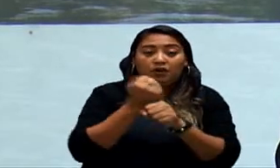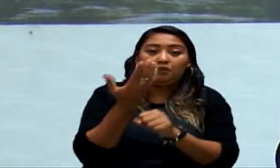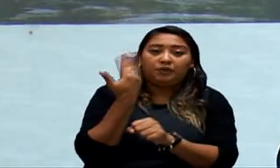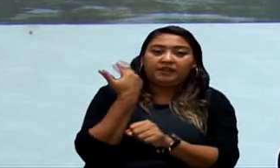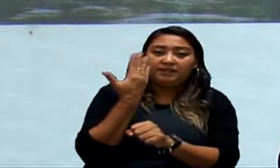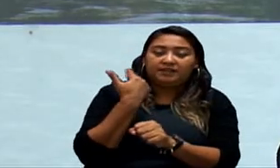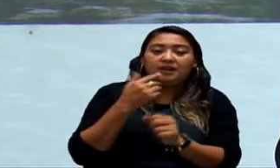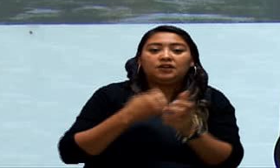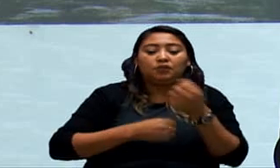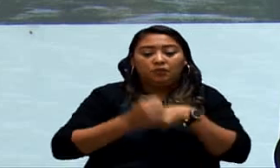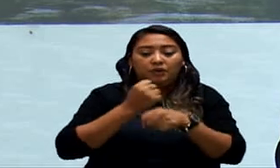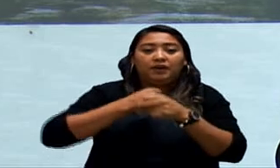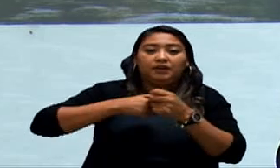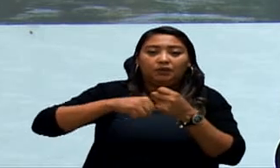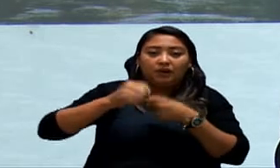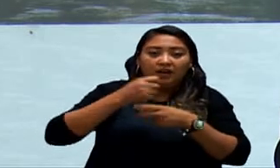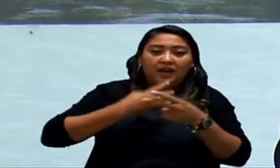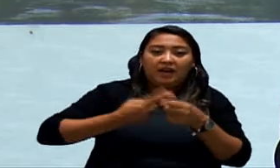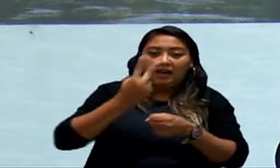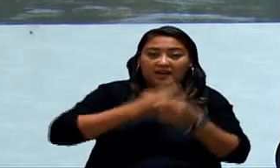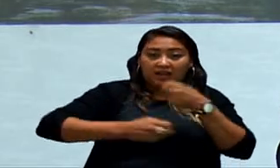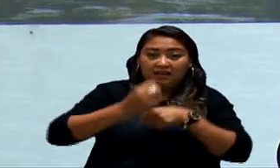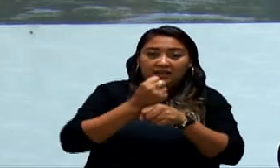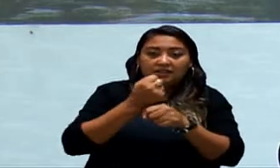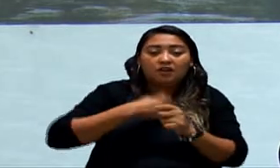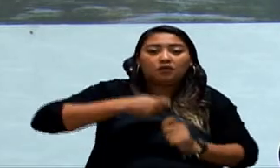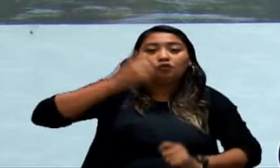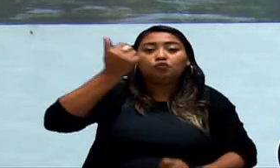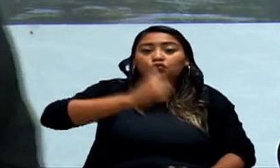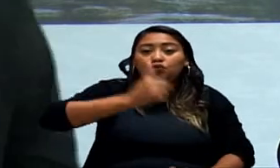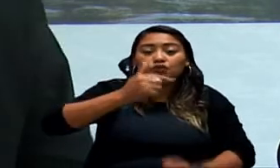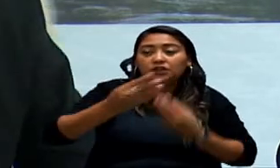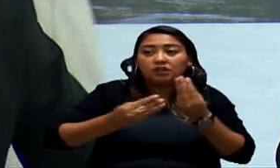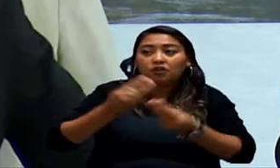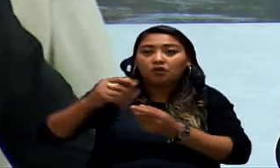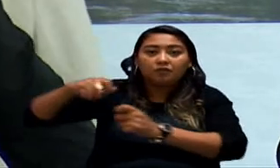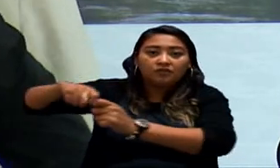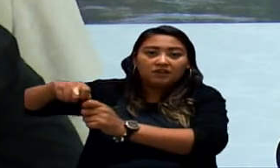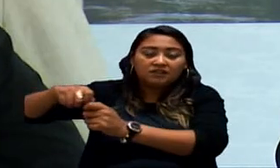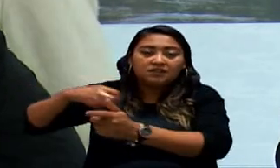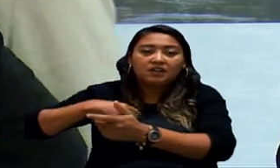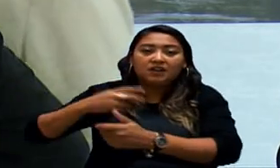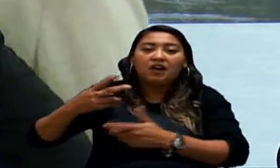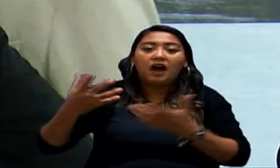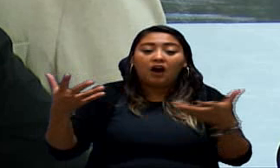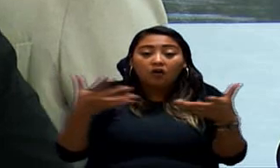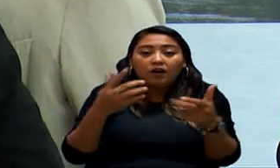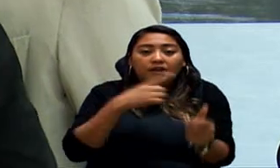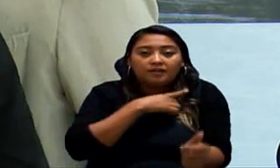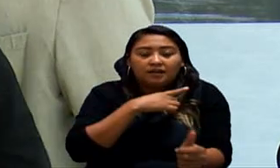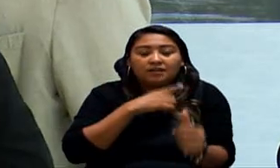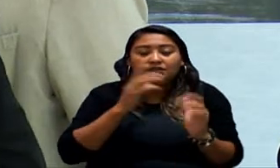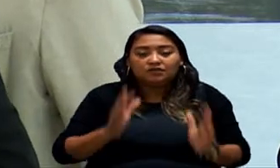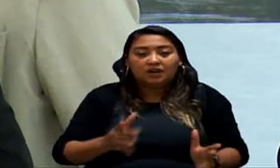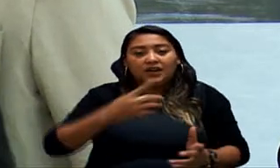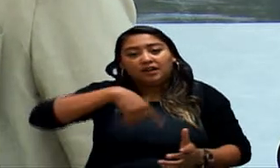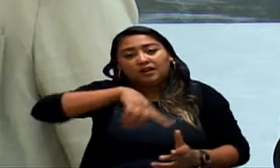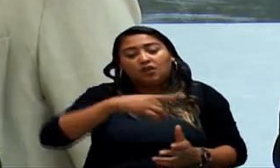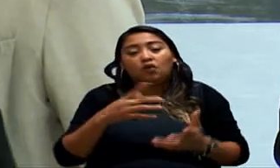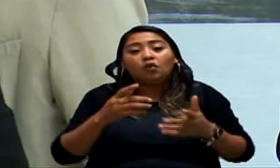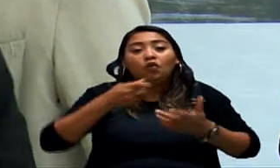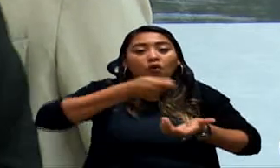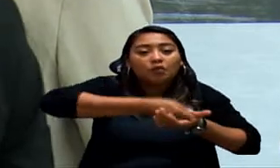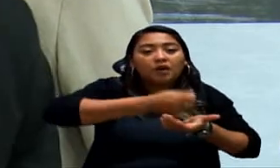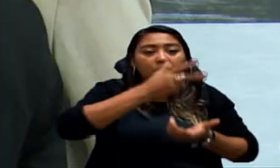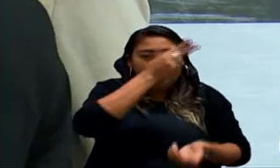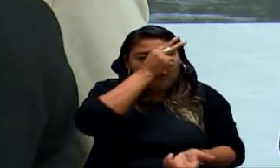ano retrasado. Ano passado e ano retrasado não tinha essa disponibilidade de serviço, agora tem. Então nós estamos cobrando que a